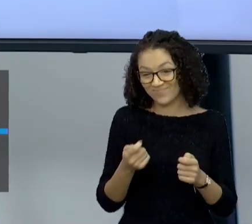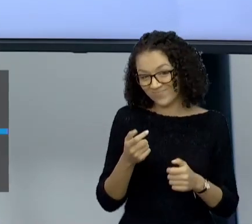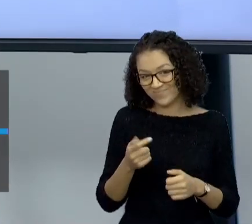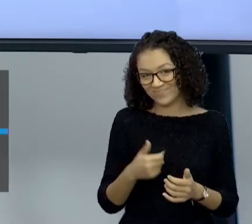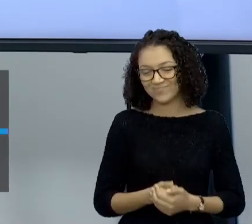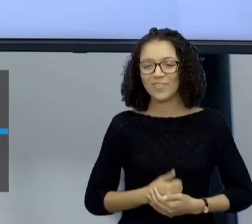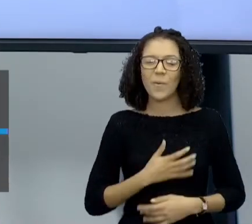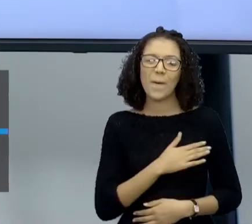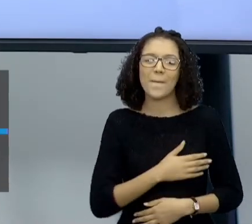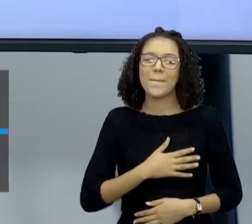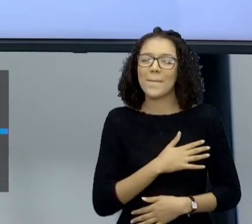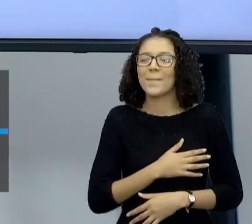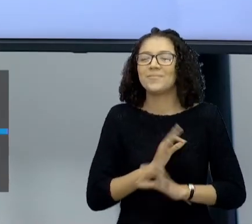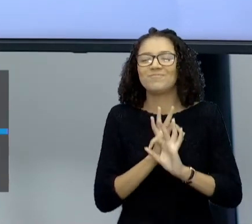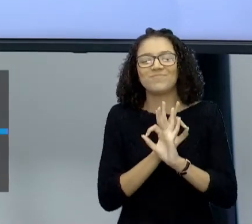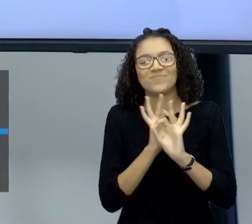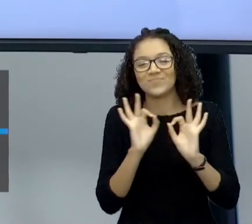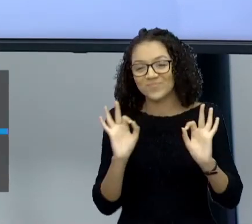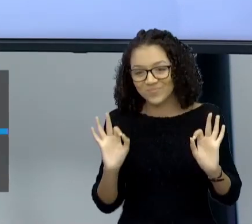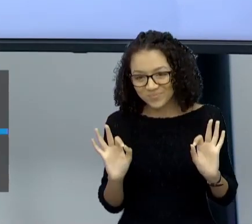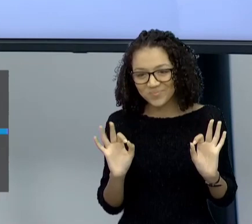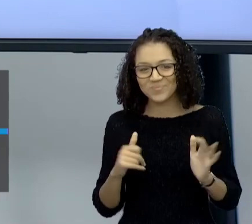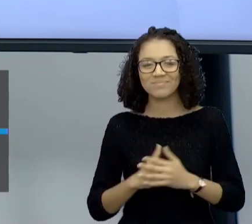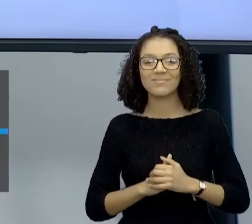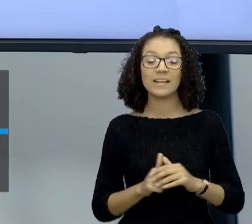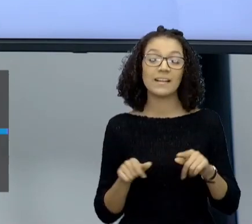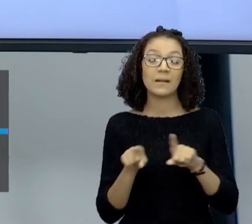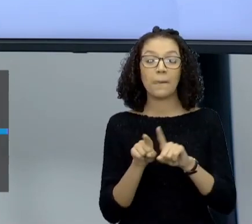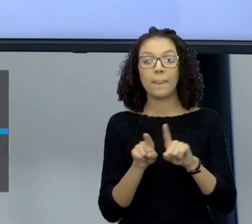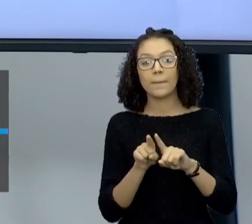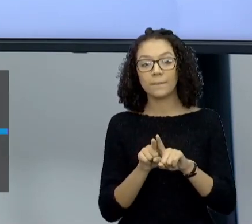estar aqui com vocês. E aí teremos aí, né, uma